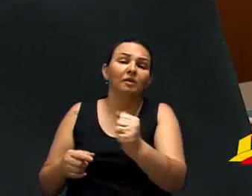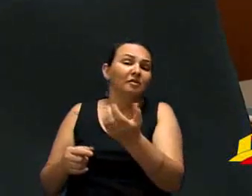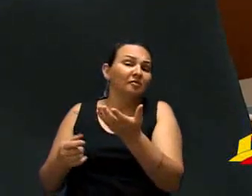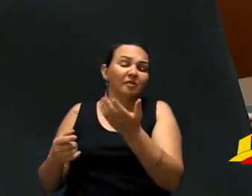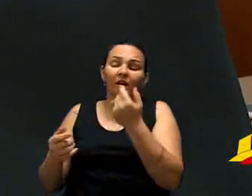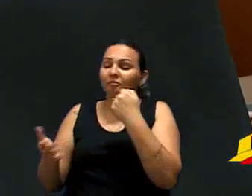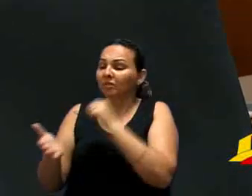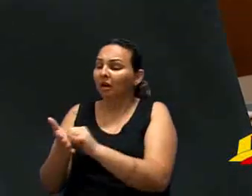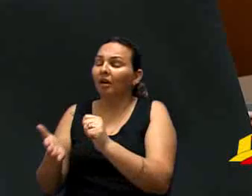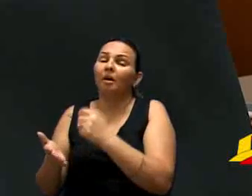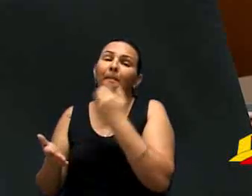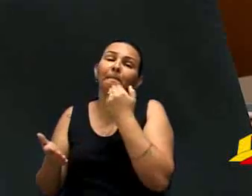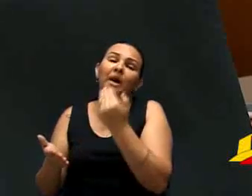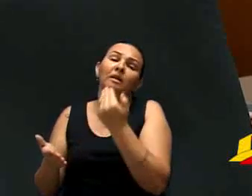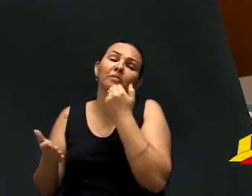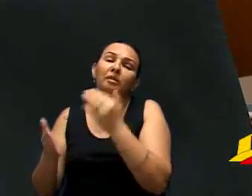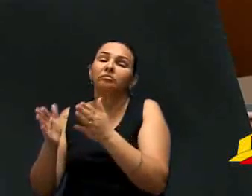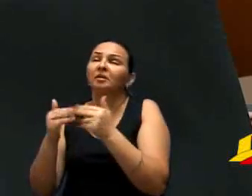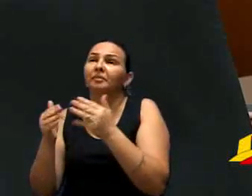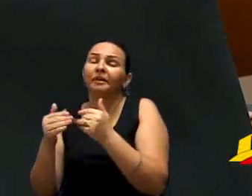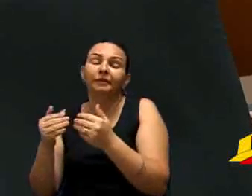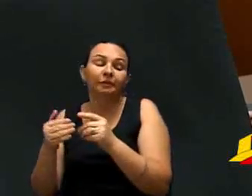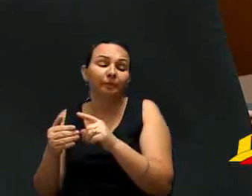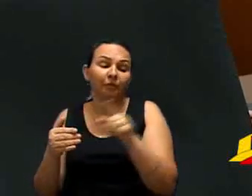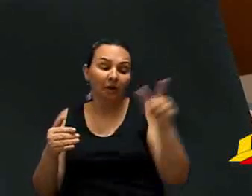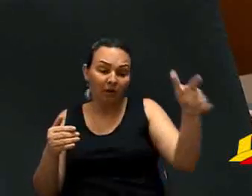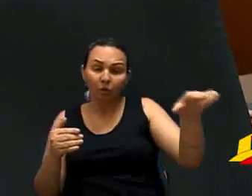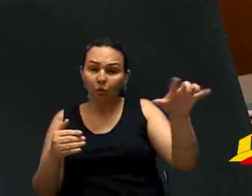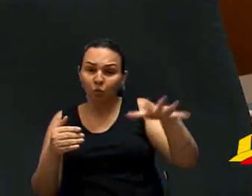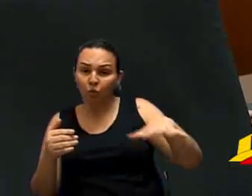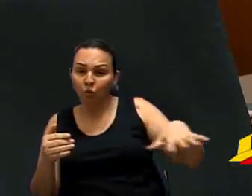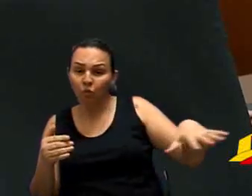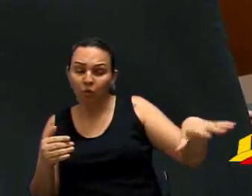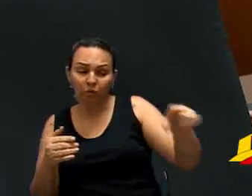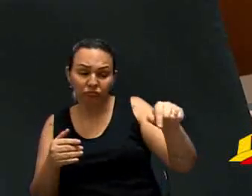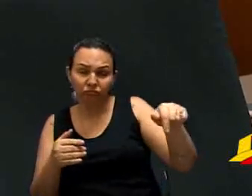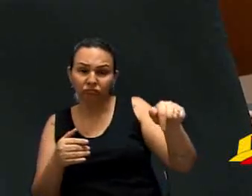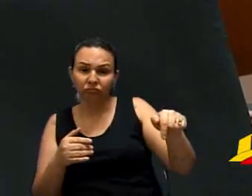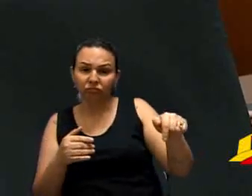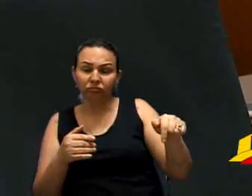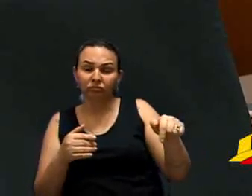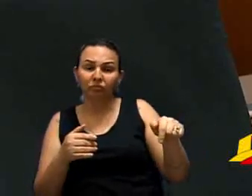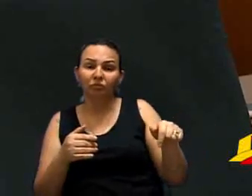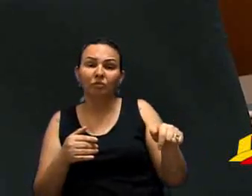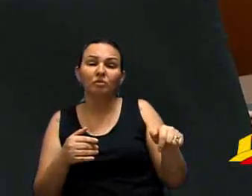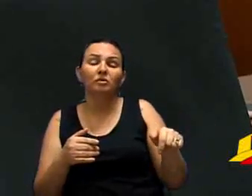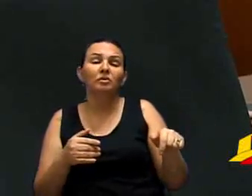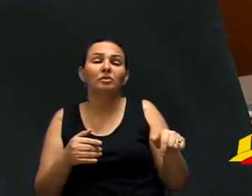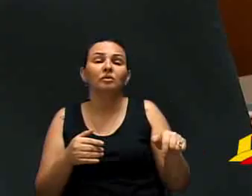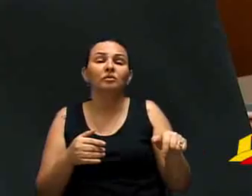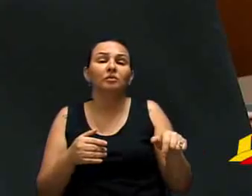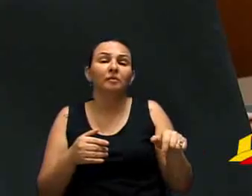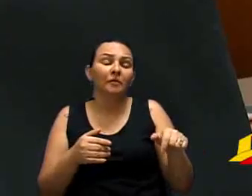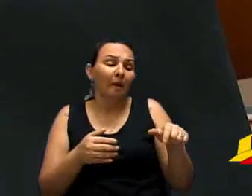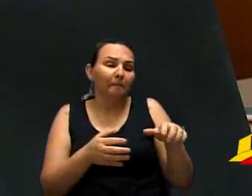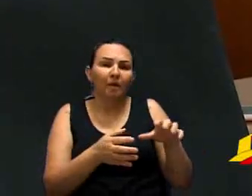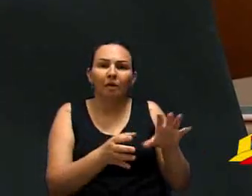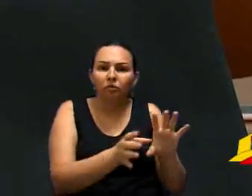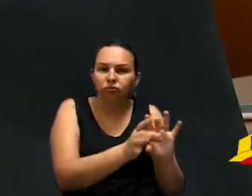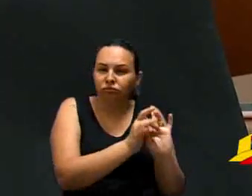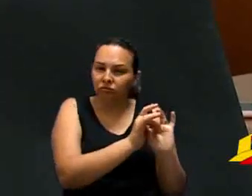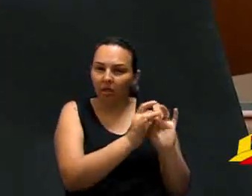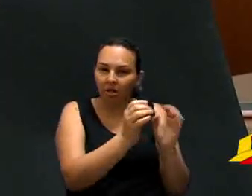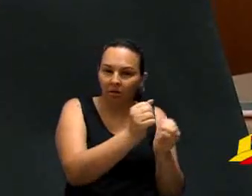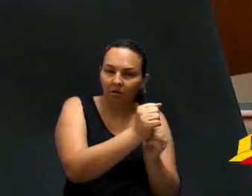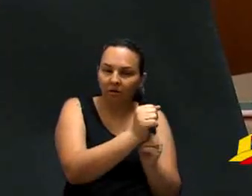não se leva em consideração não é parece que o outro lado que eu digo e repito a manhã foi necessário é o eu é uma máfia